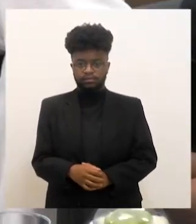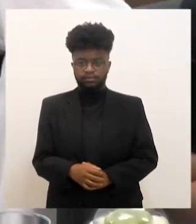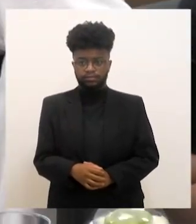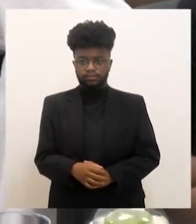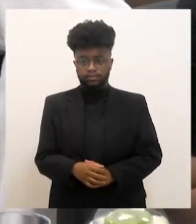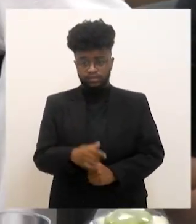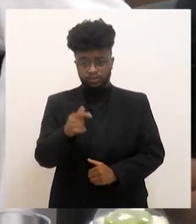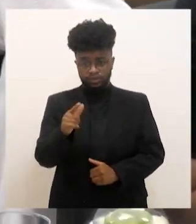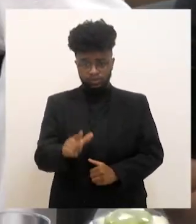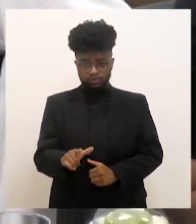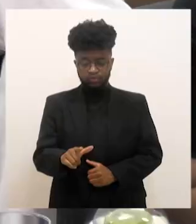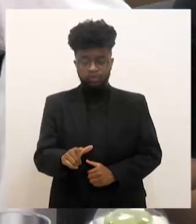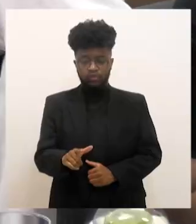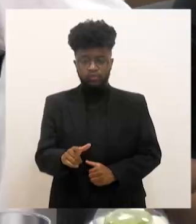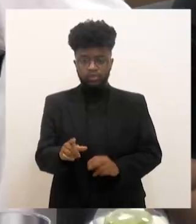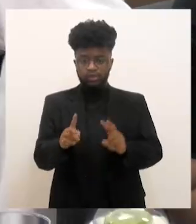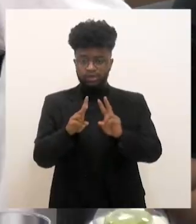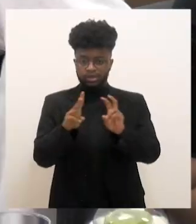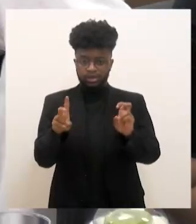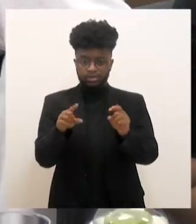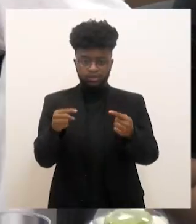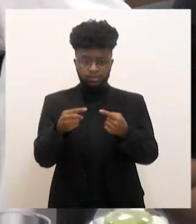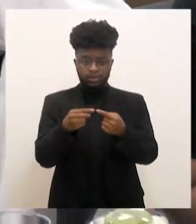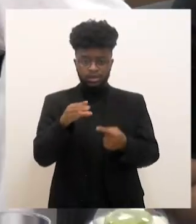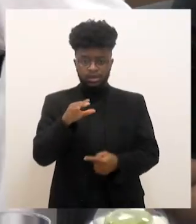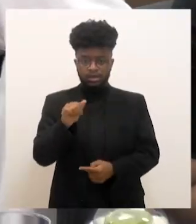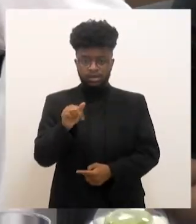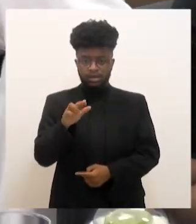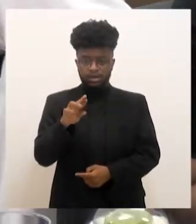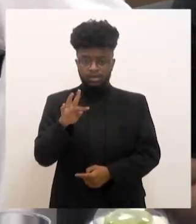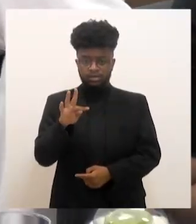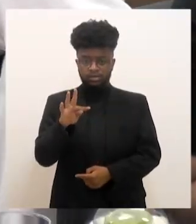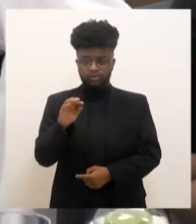mais uma vez, uma questão cartográfica.